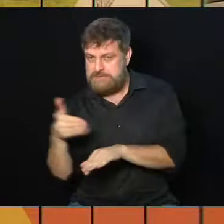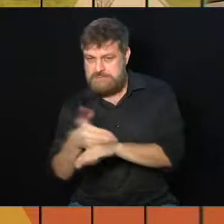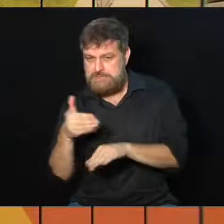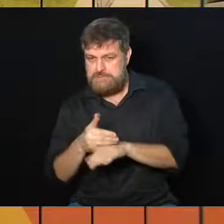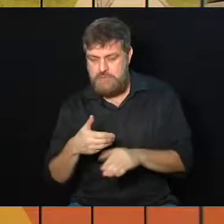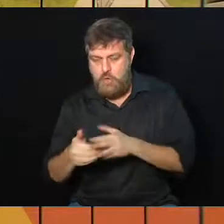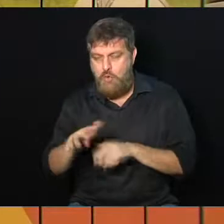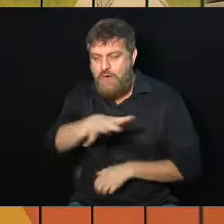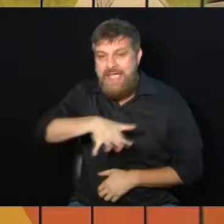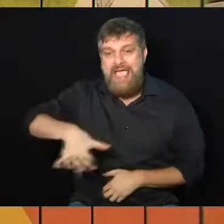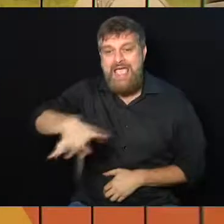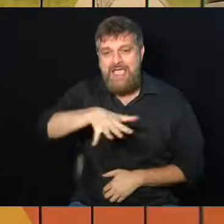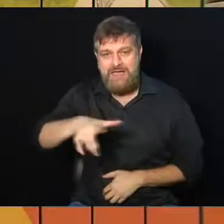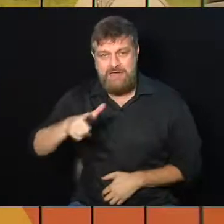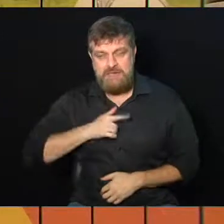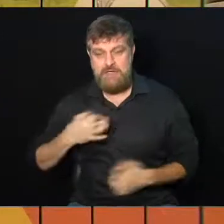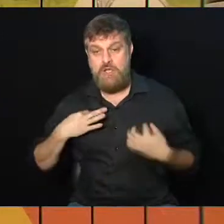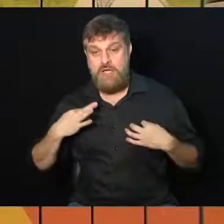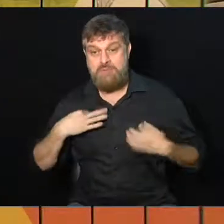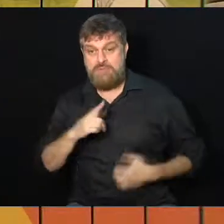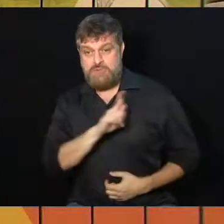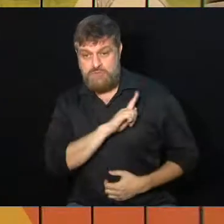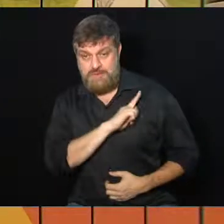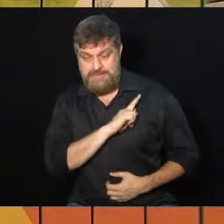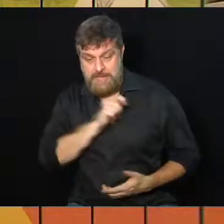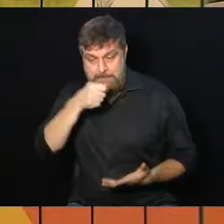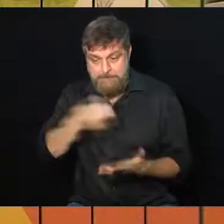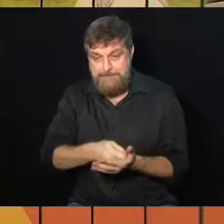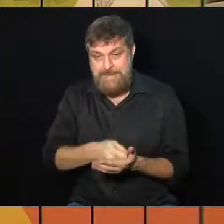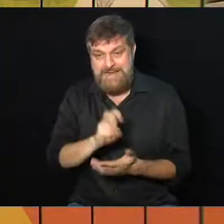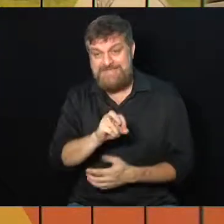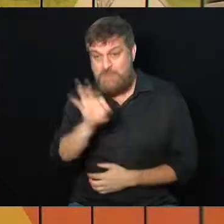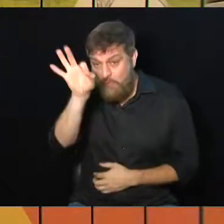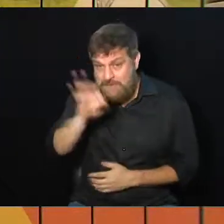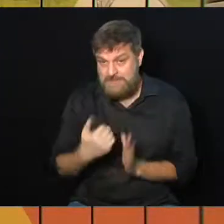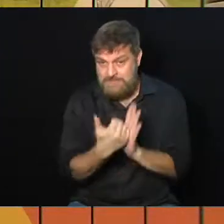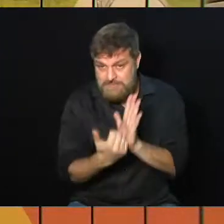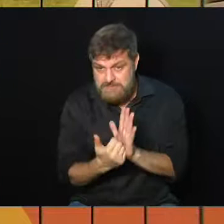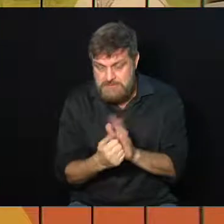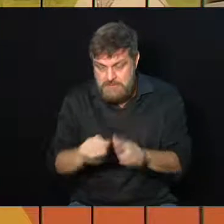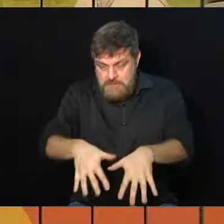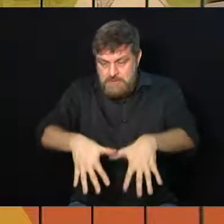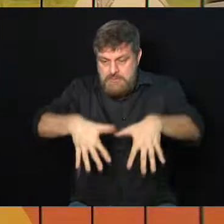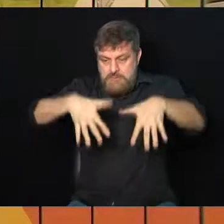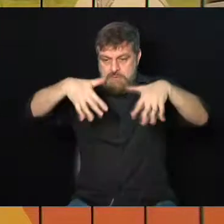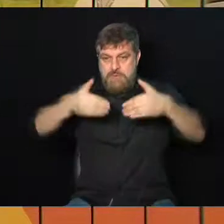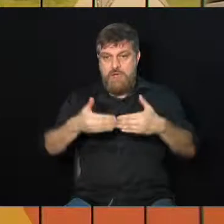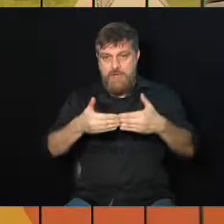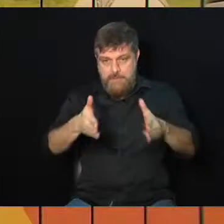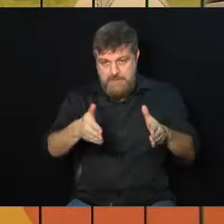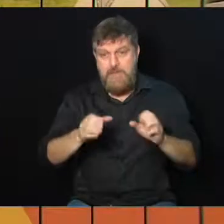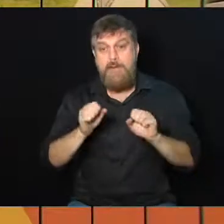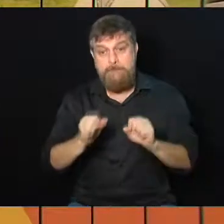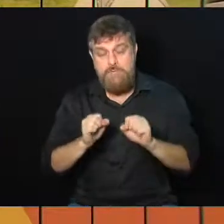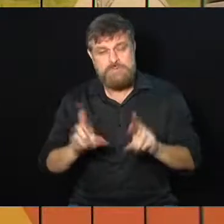os setores. Com a camisa do Bugre, paga a meia. O tobogã vai estar aberto, então